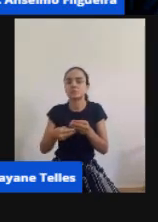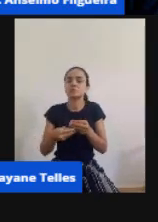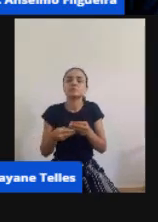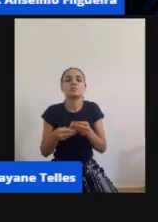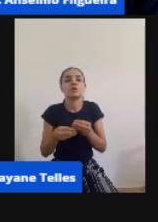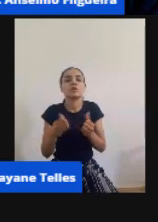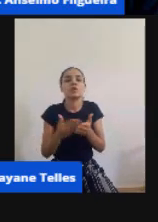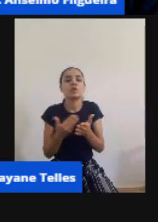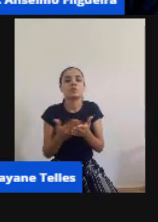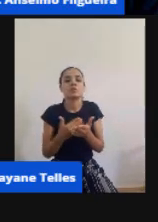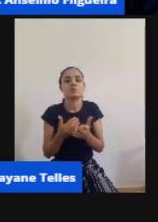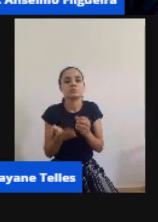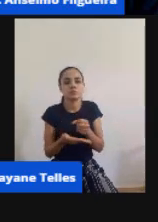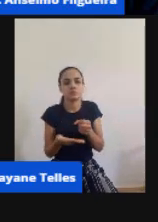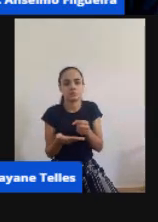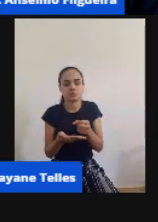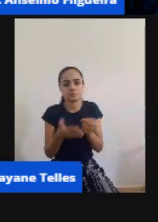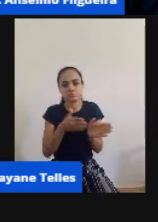favor.